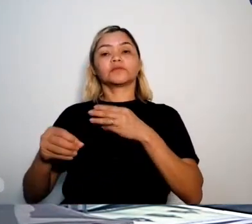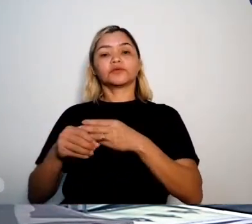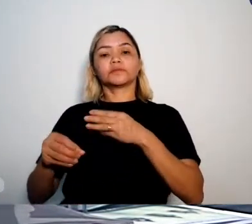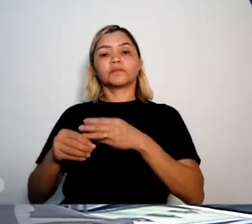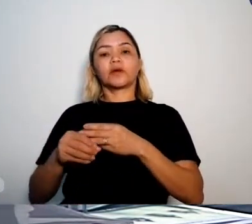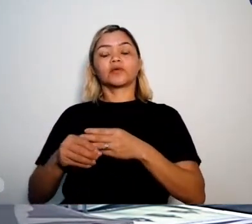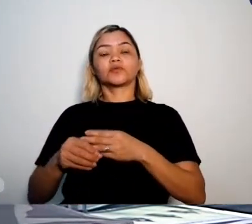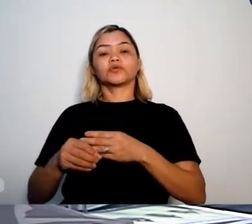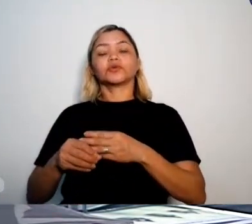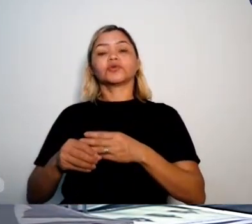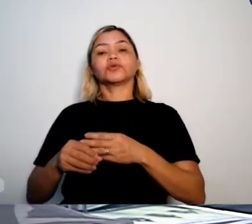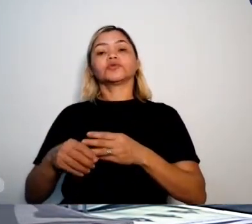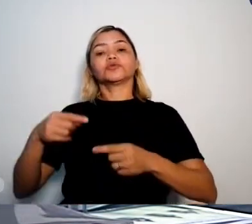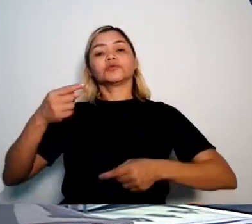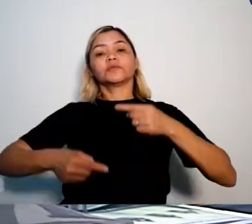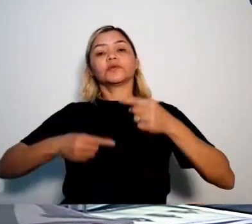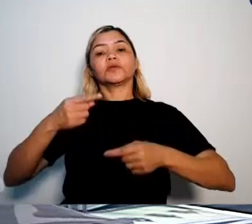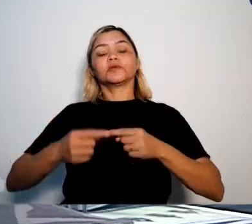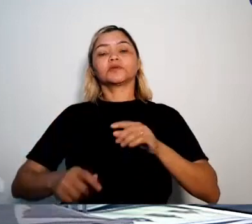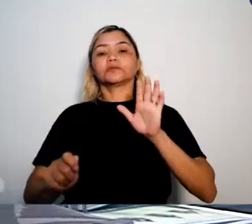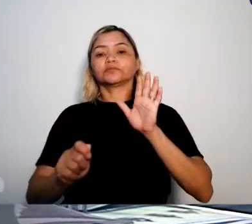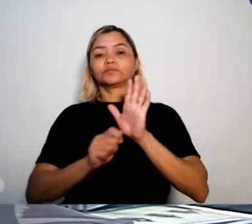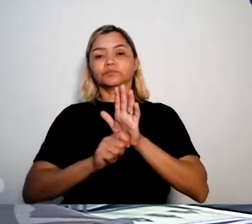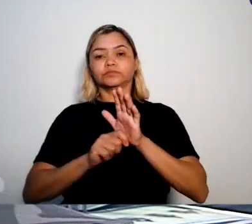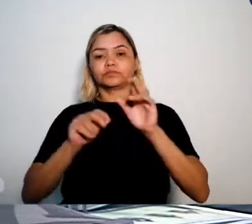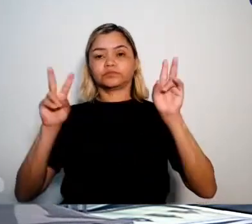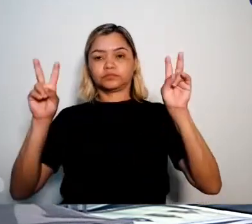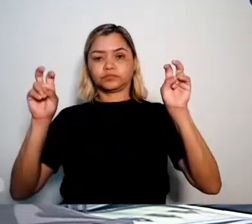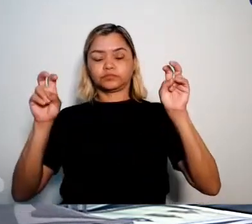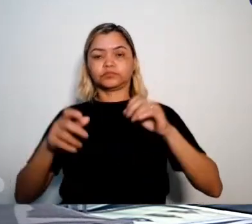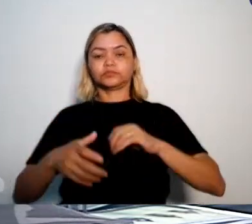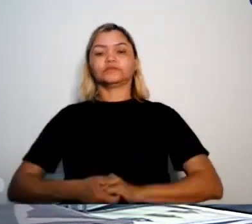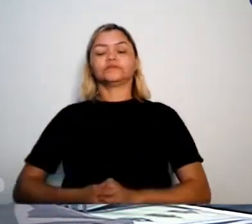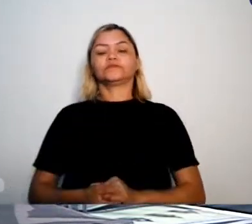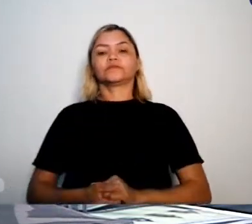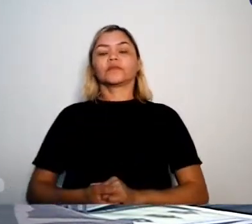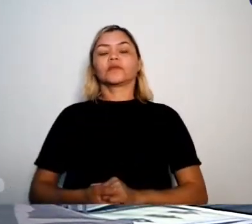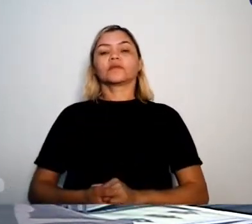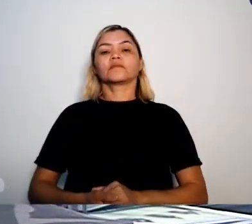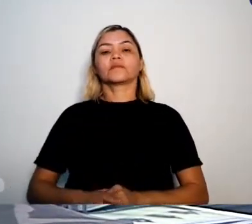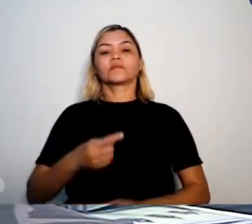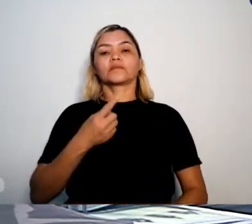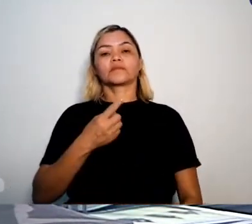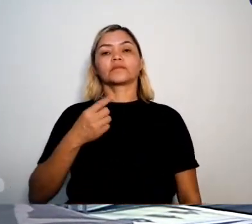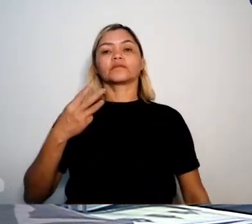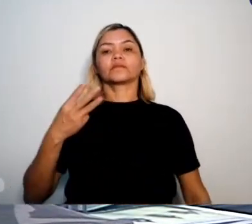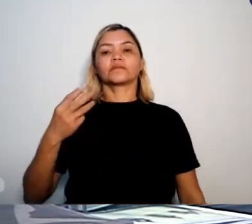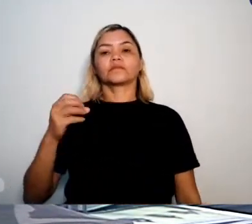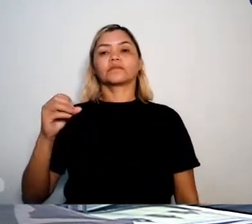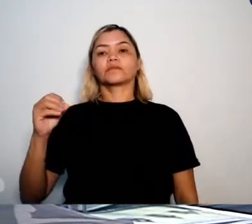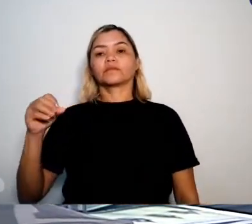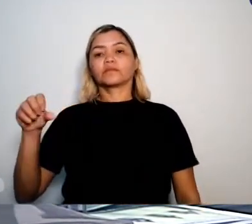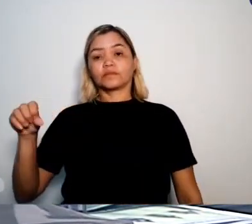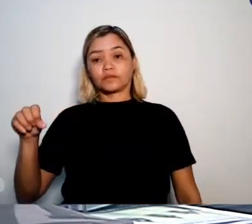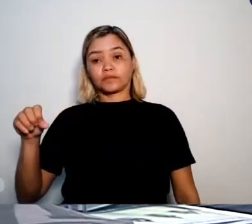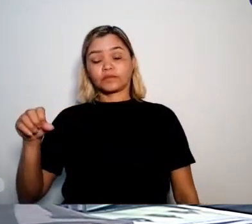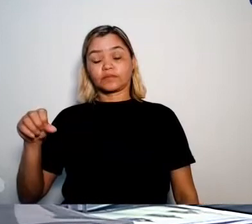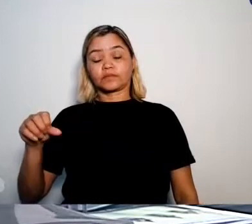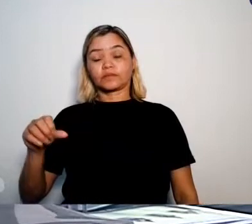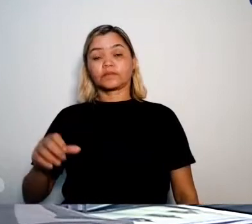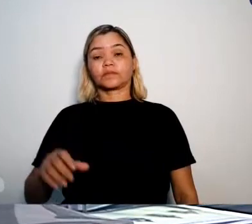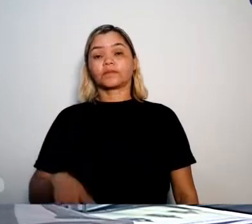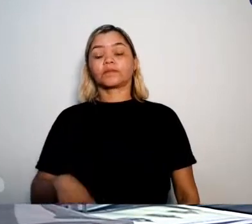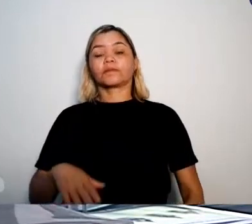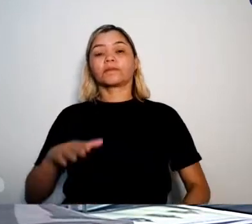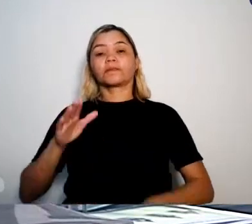Políticas sobre Drogas. Número 1309, de autoria do vereador Isaías Colino.